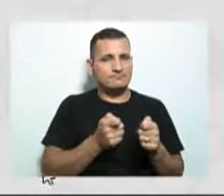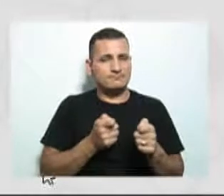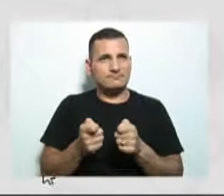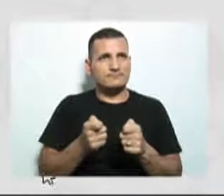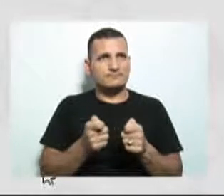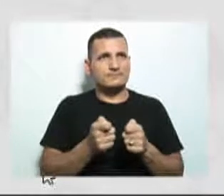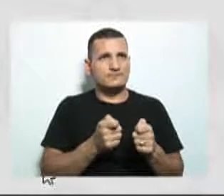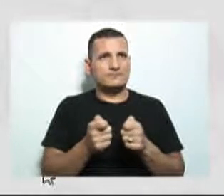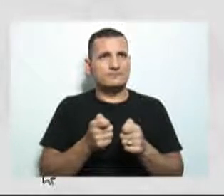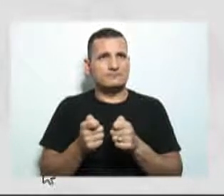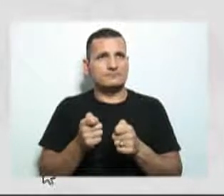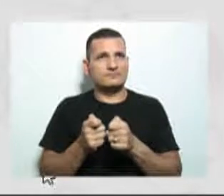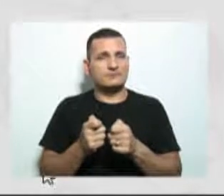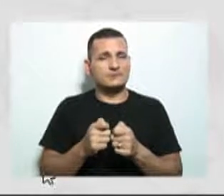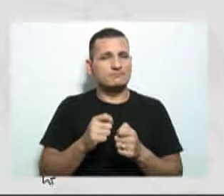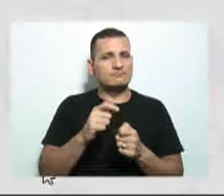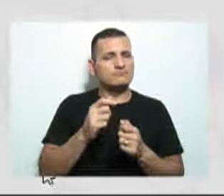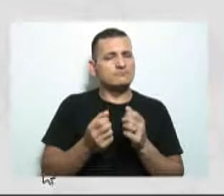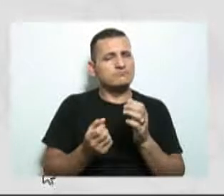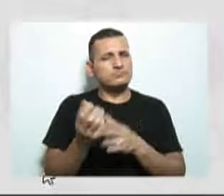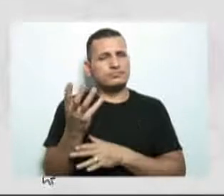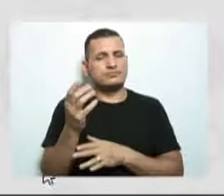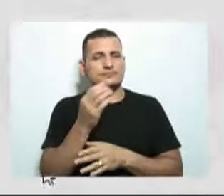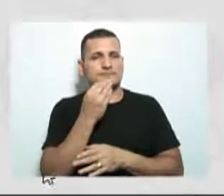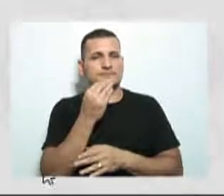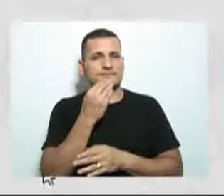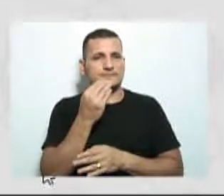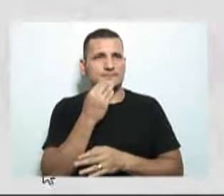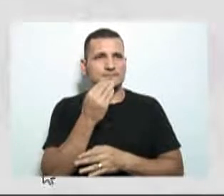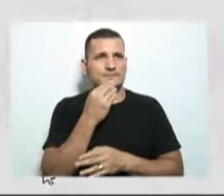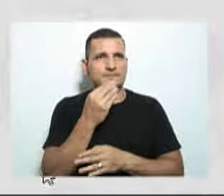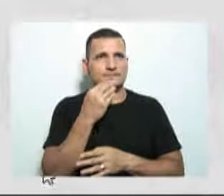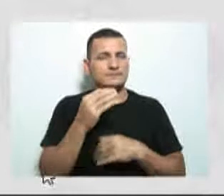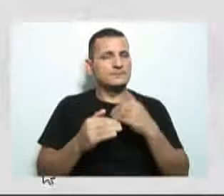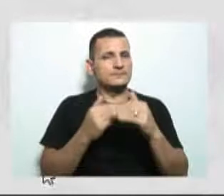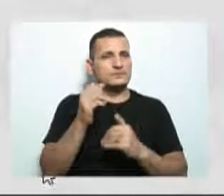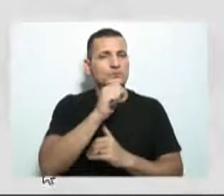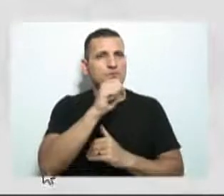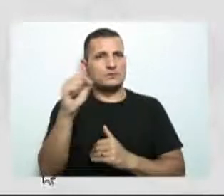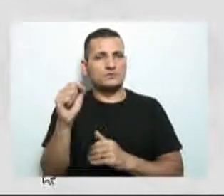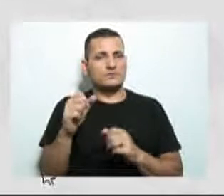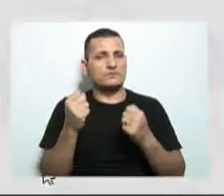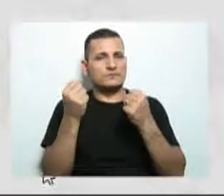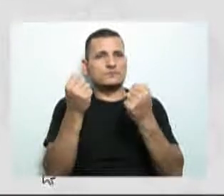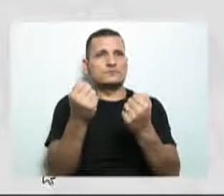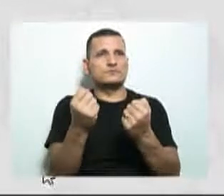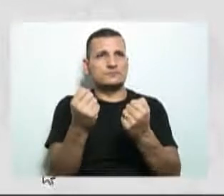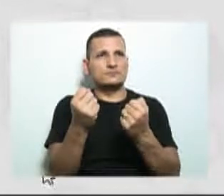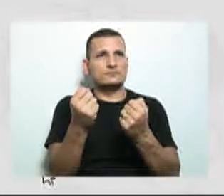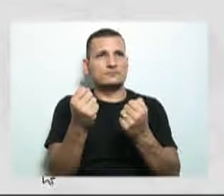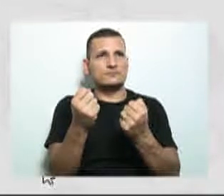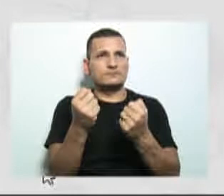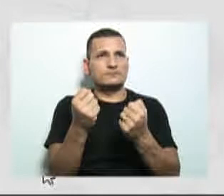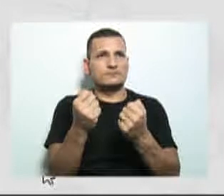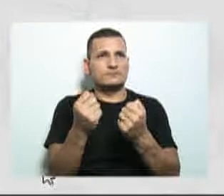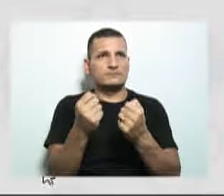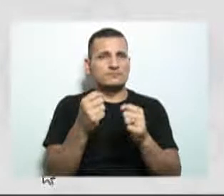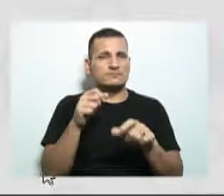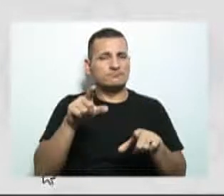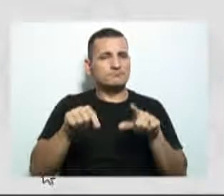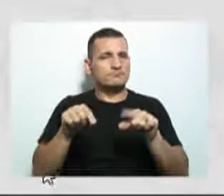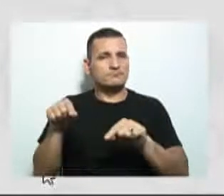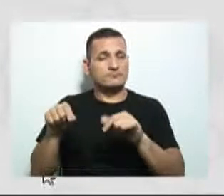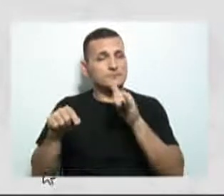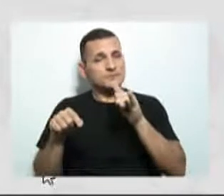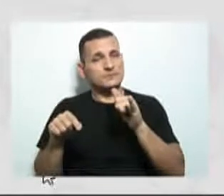para criar oportunidade de sucesso e fortalecimento de nossas alternativas, caso